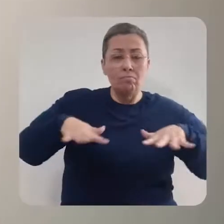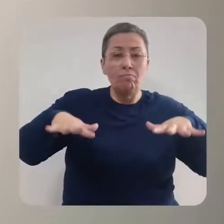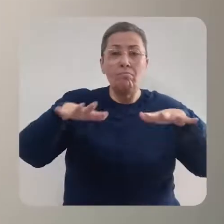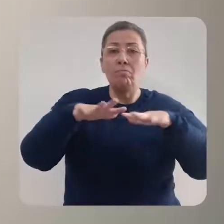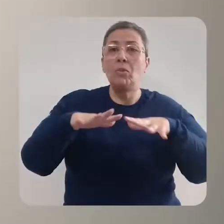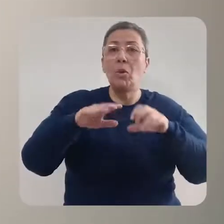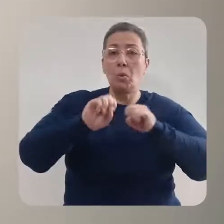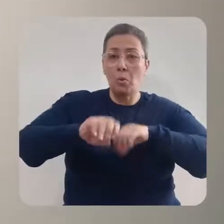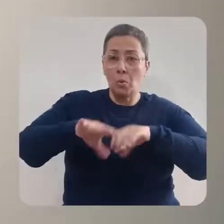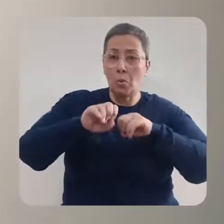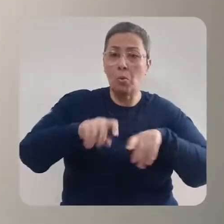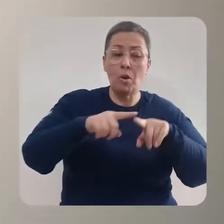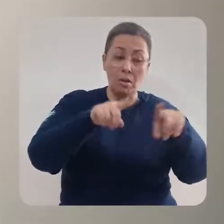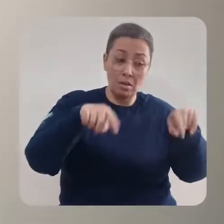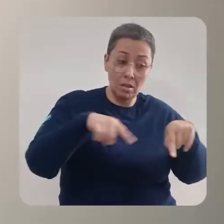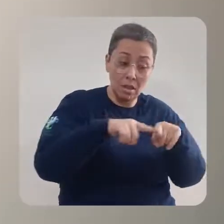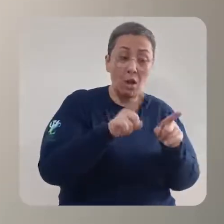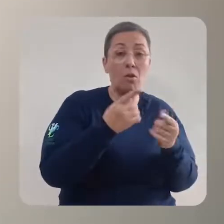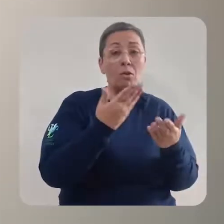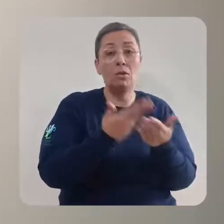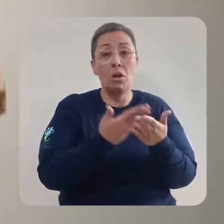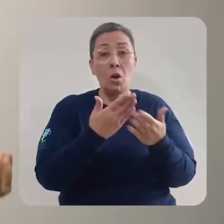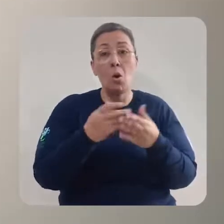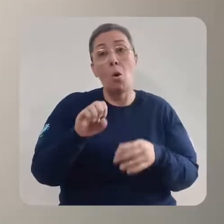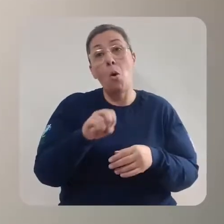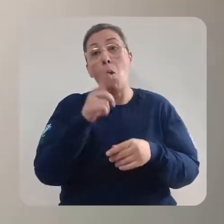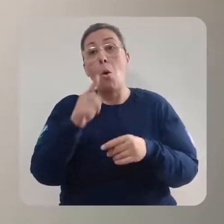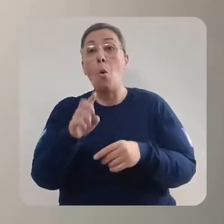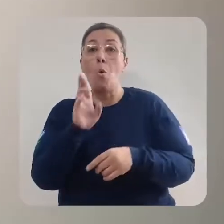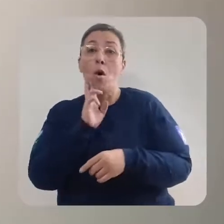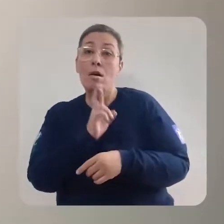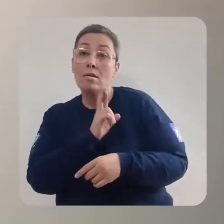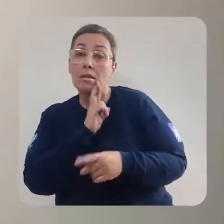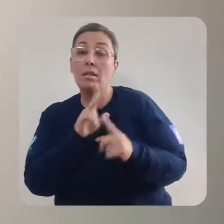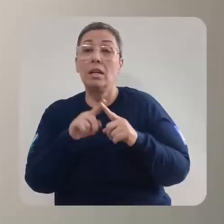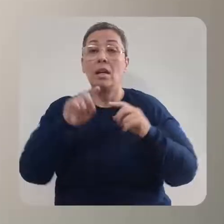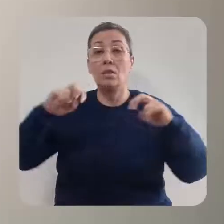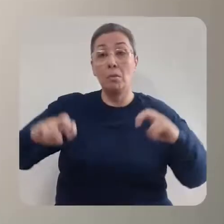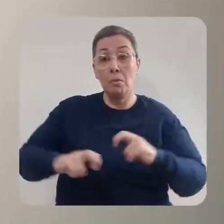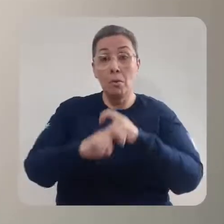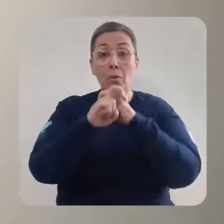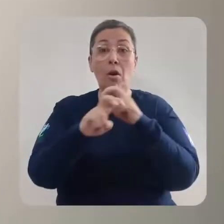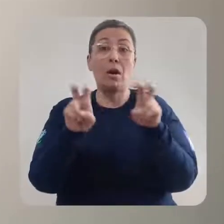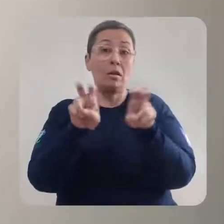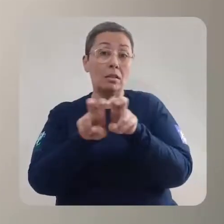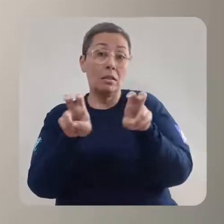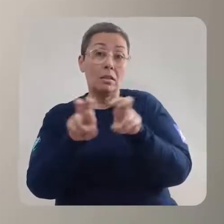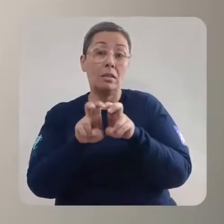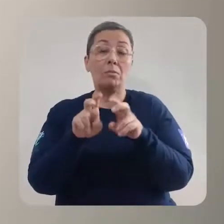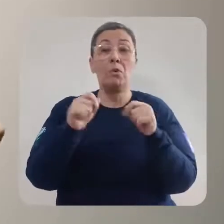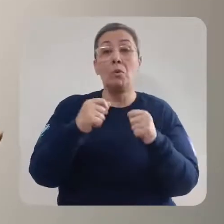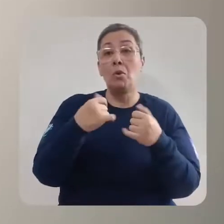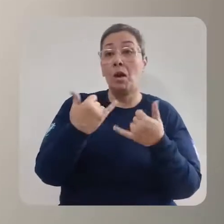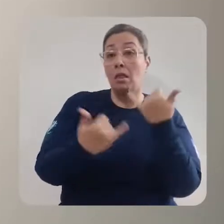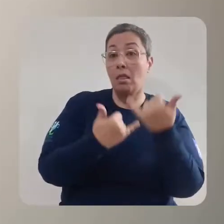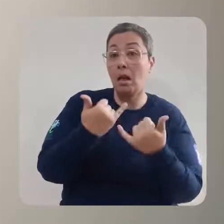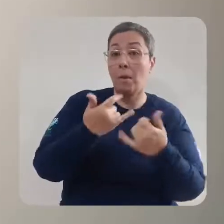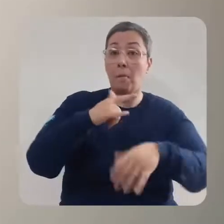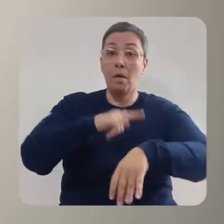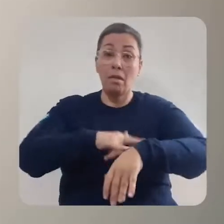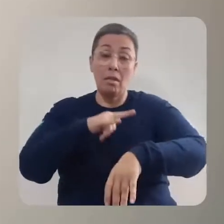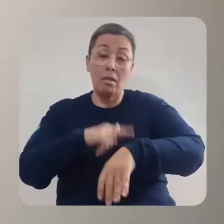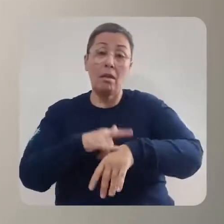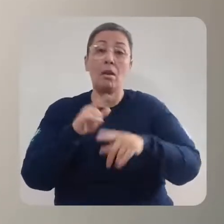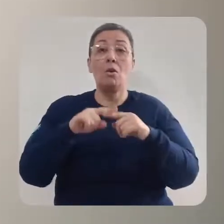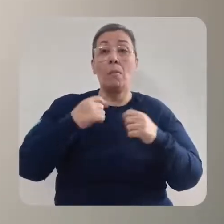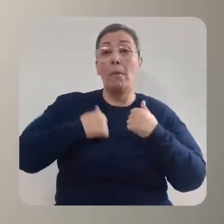ambientes educativos, tanto de sala de aula, como de refeitório, de pátio, de quadra, de parque, de